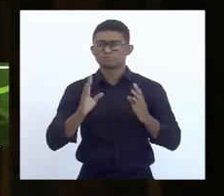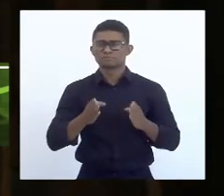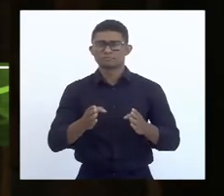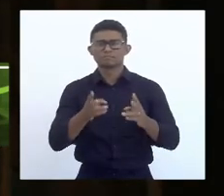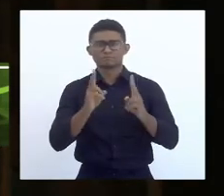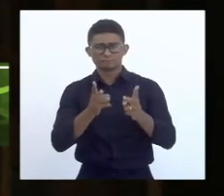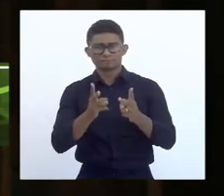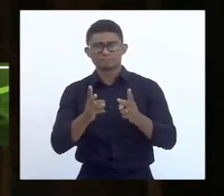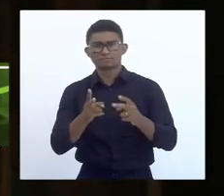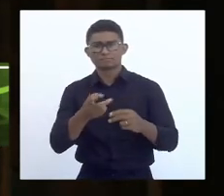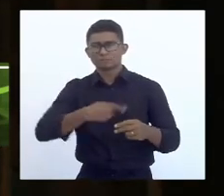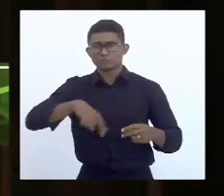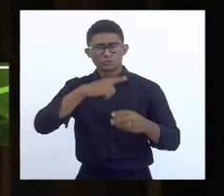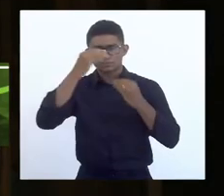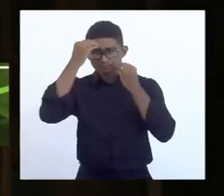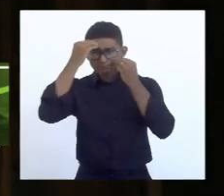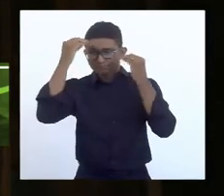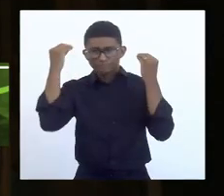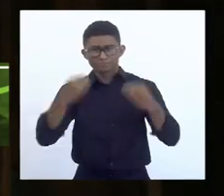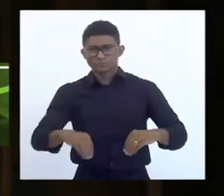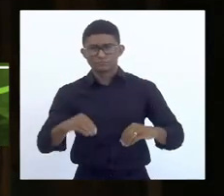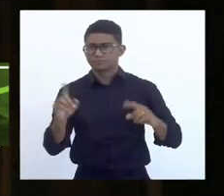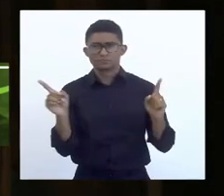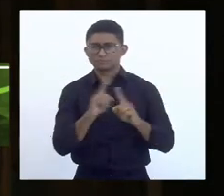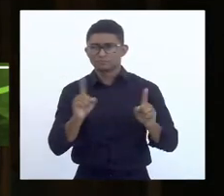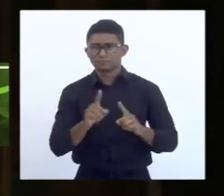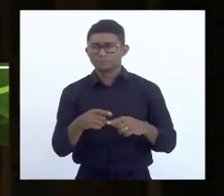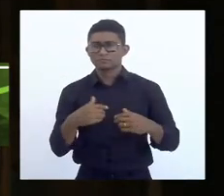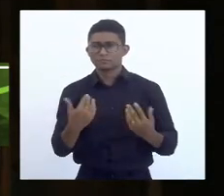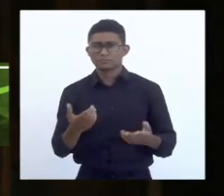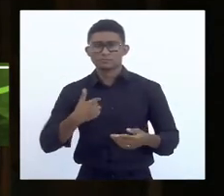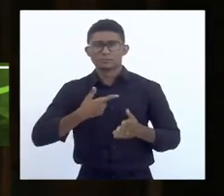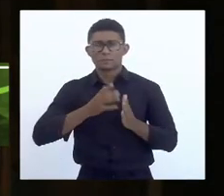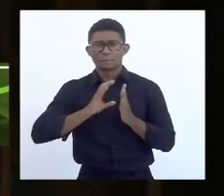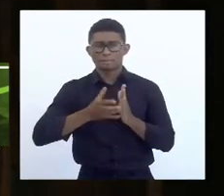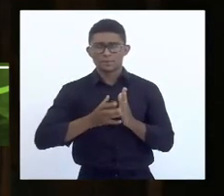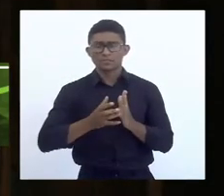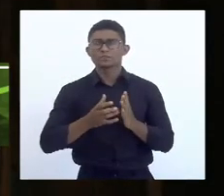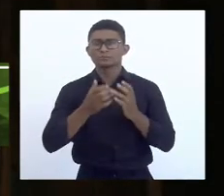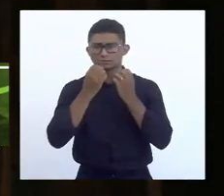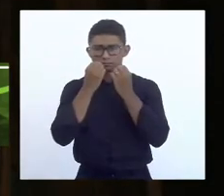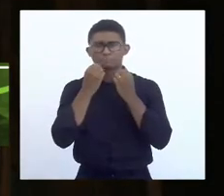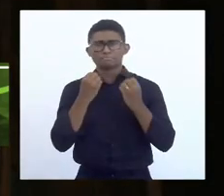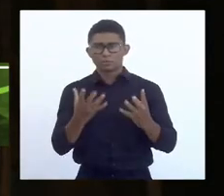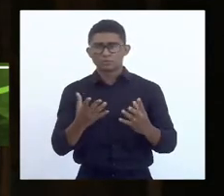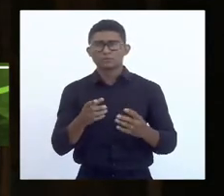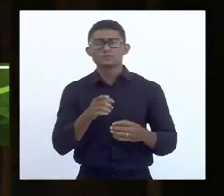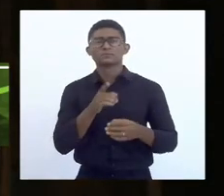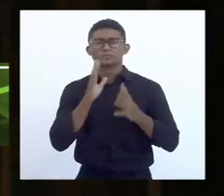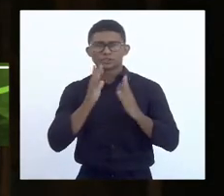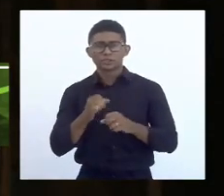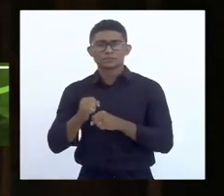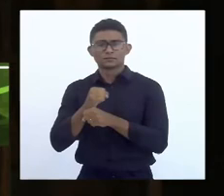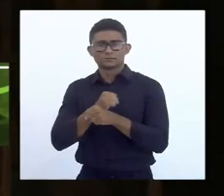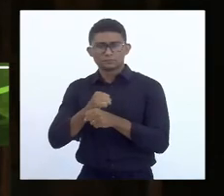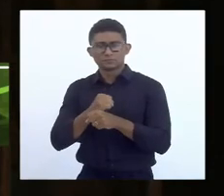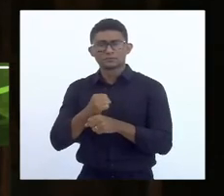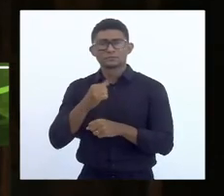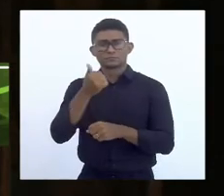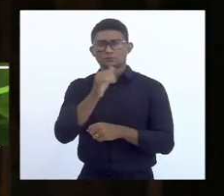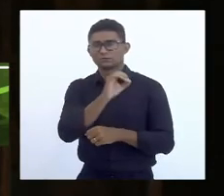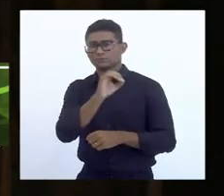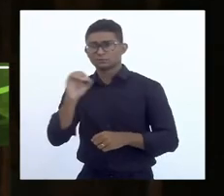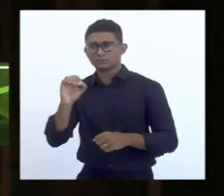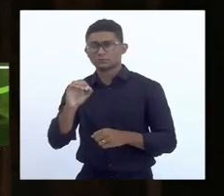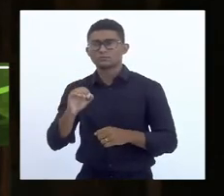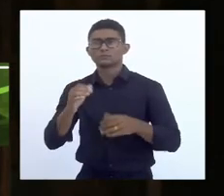até agora, não é agora que ninguém vai conseguir nos quebrar. Eu sou de um partido que, felizmente, está caminhando para o seu centenário e que já resistiu